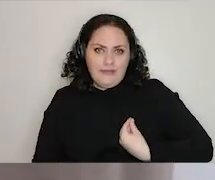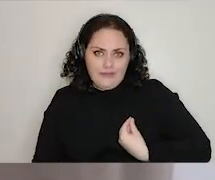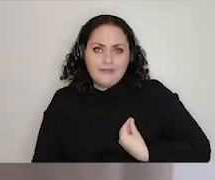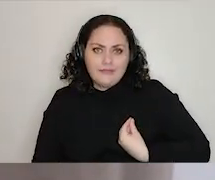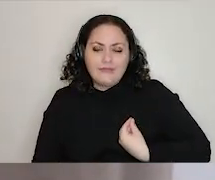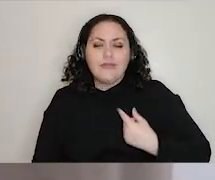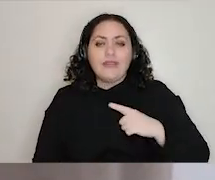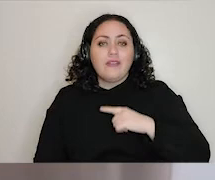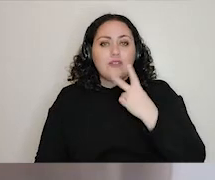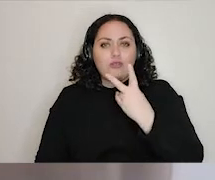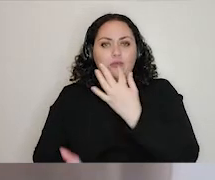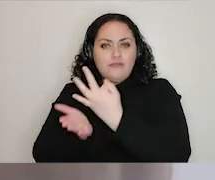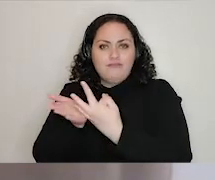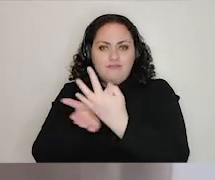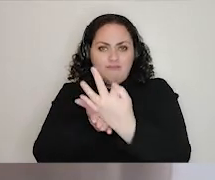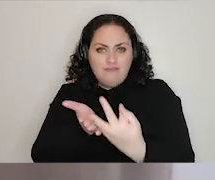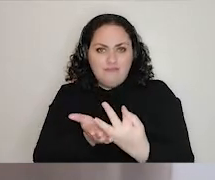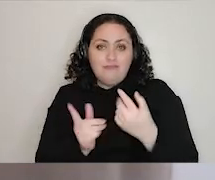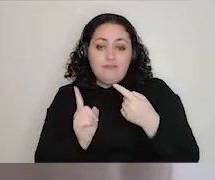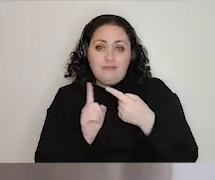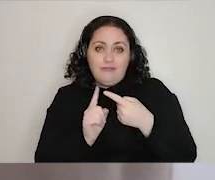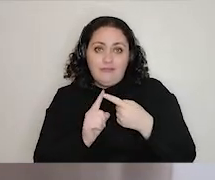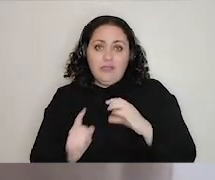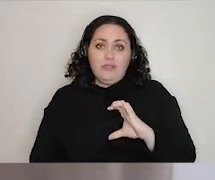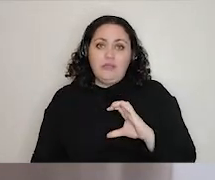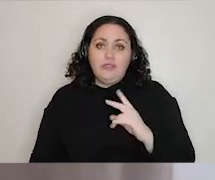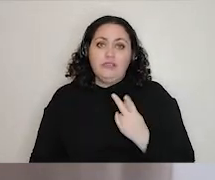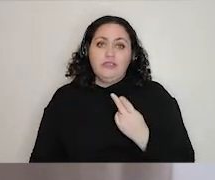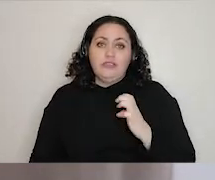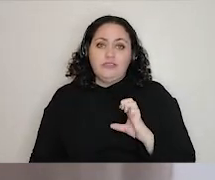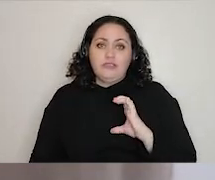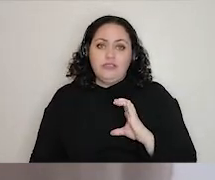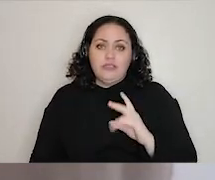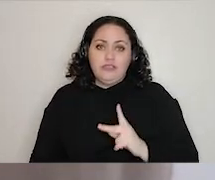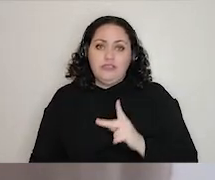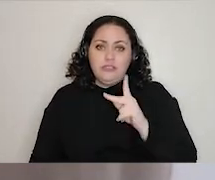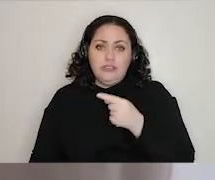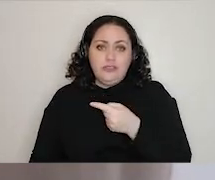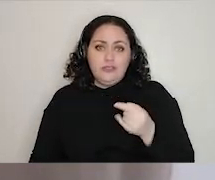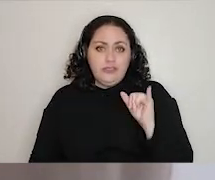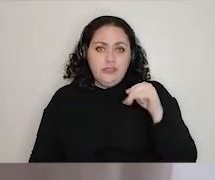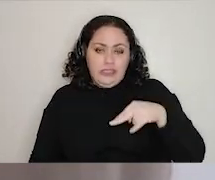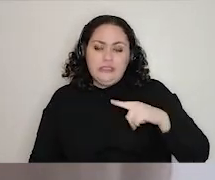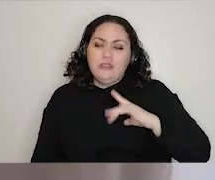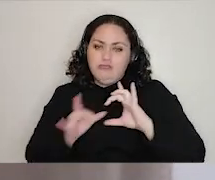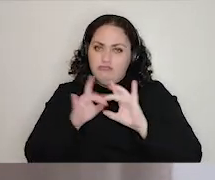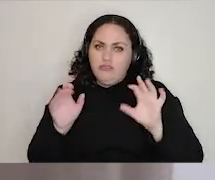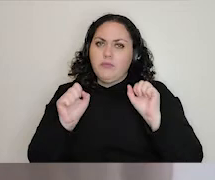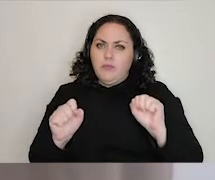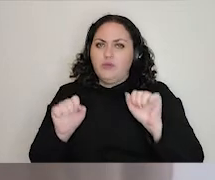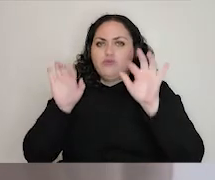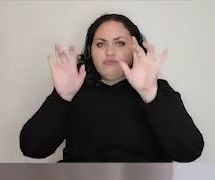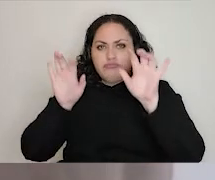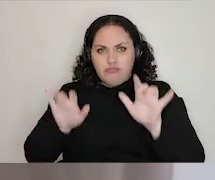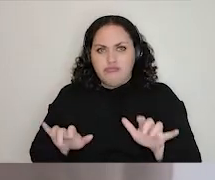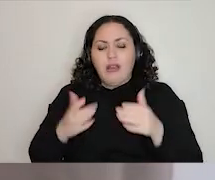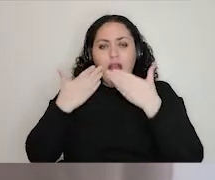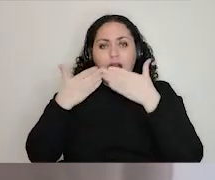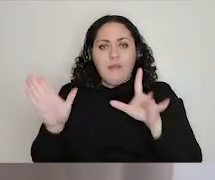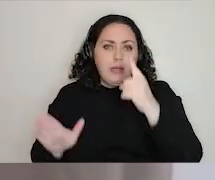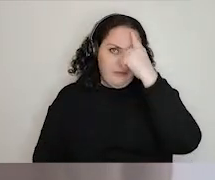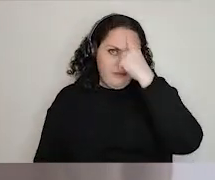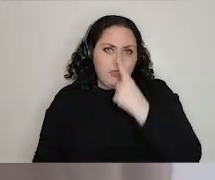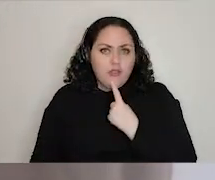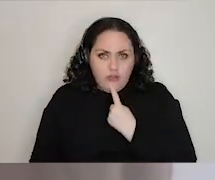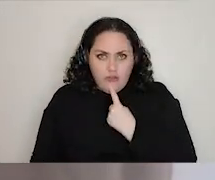presença. Então, serão 2 formulários, um de check-in, que já está disponível para ser preenchido, e vai